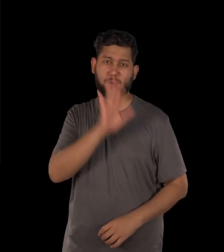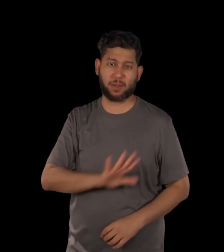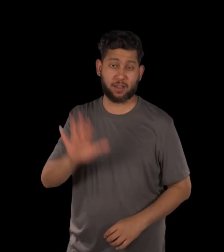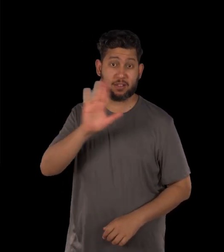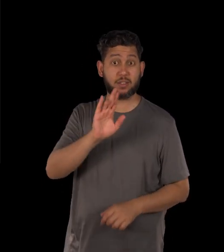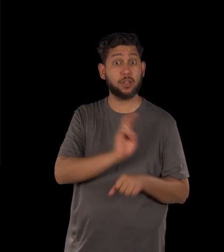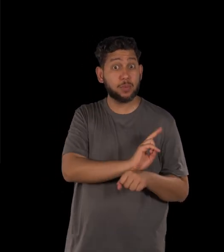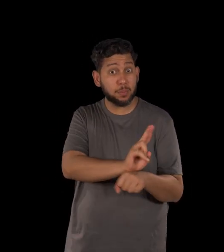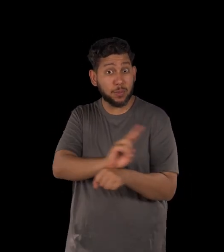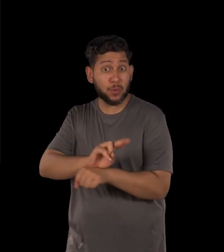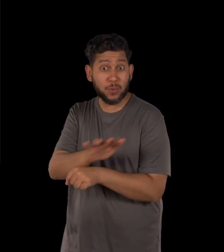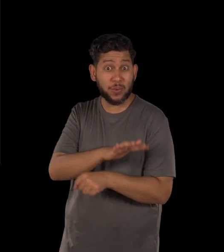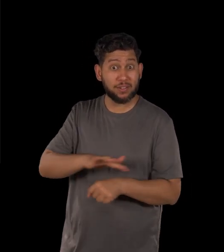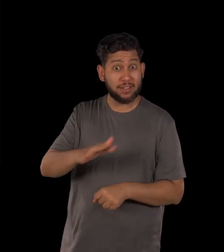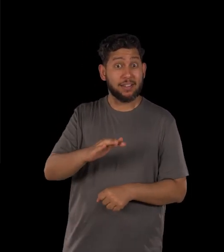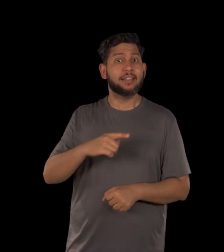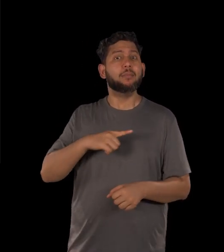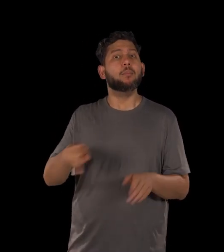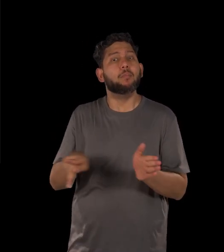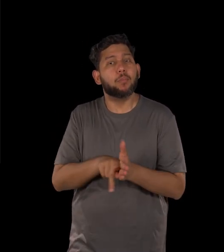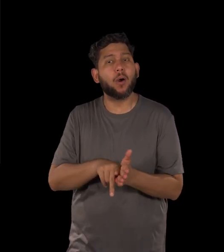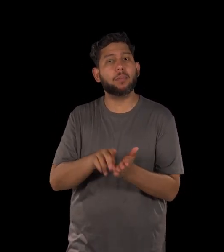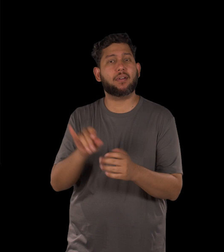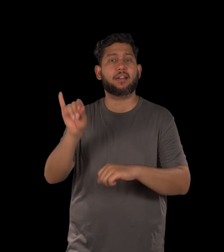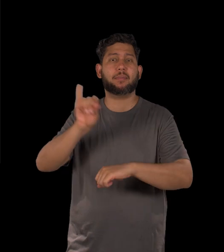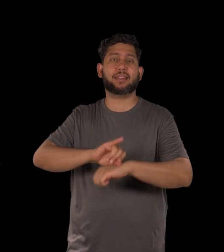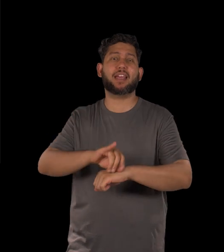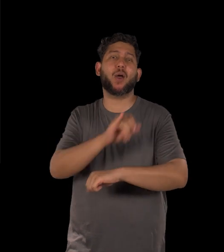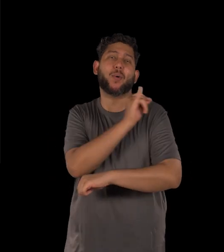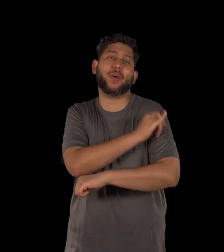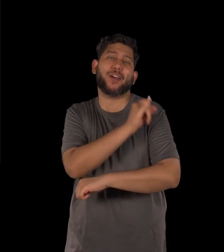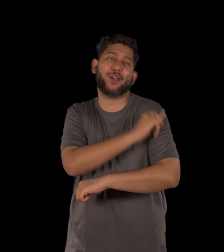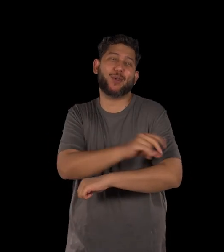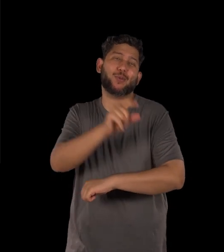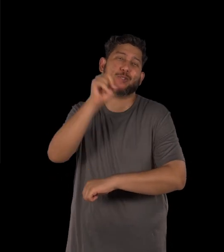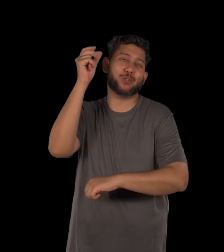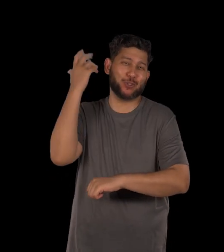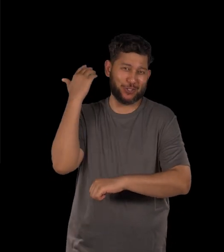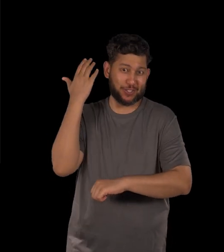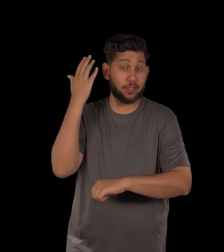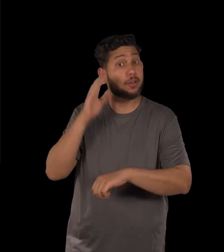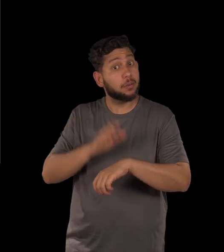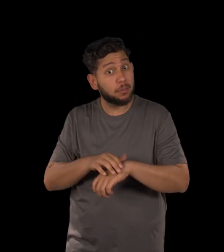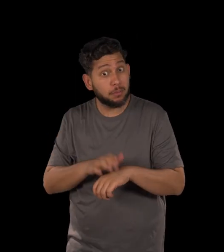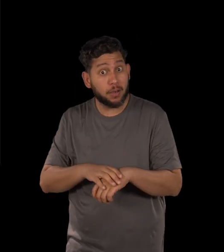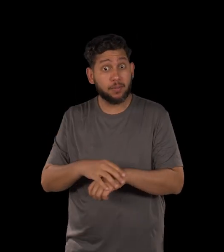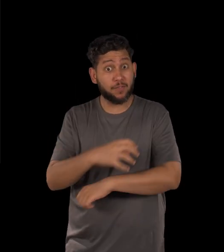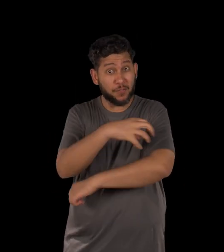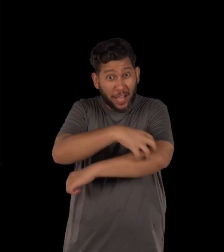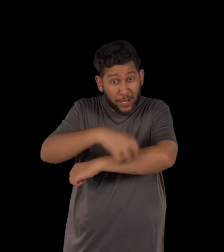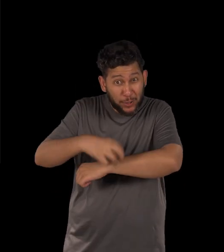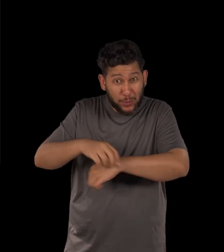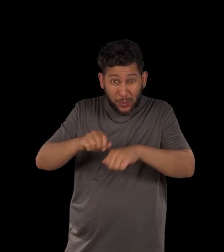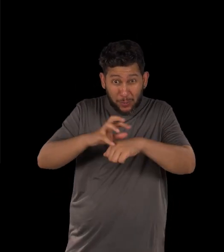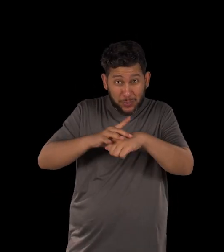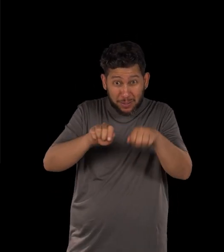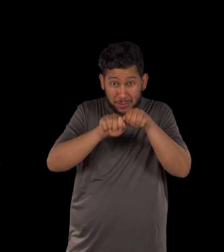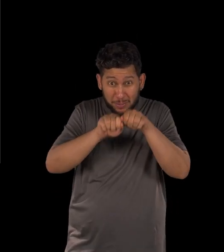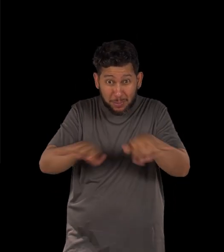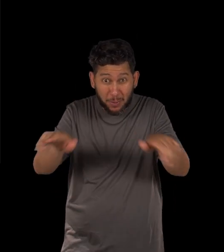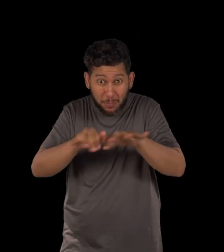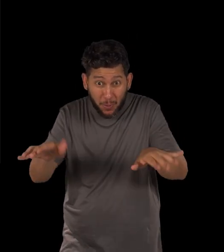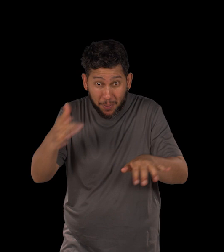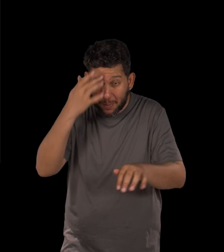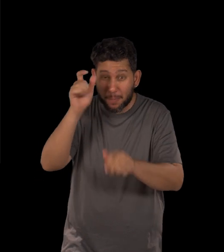região central da então capital federal, o Rio de Janeiro, e durante um surto de varíola mandou recolher aos hospitais quem